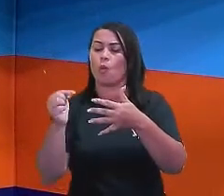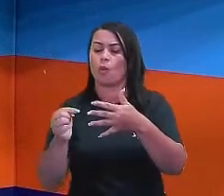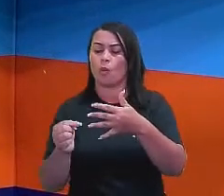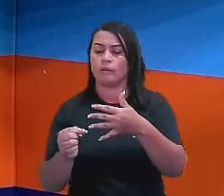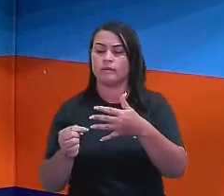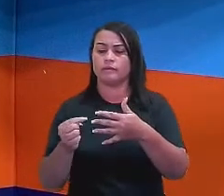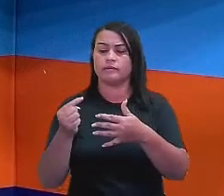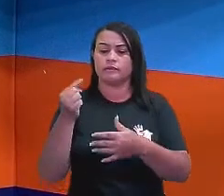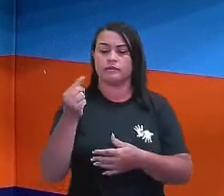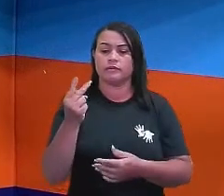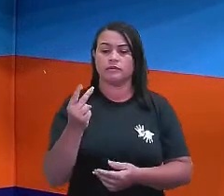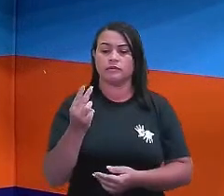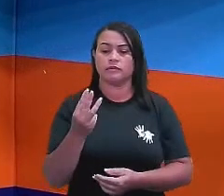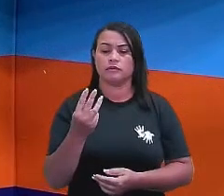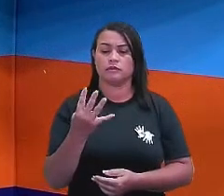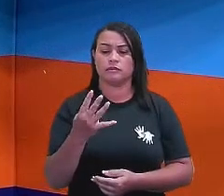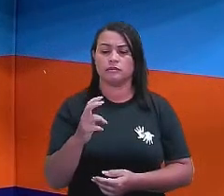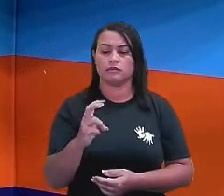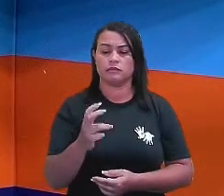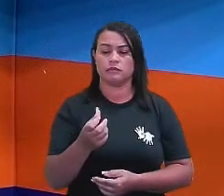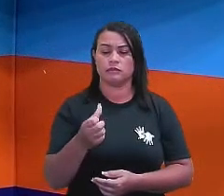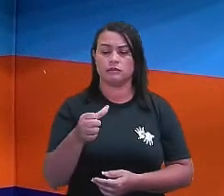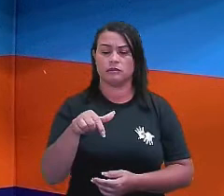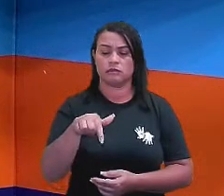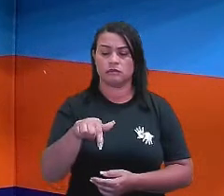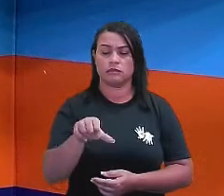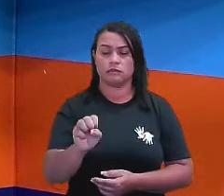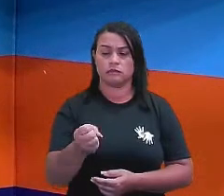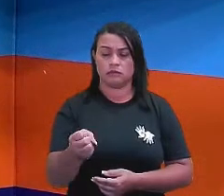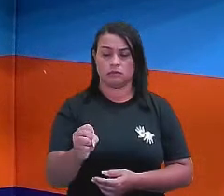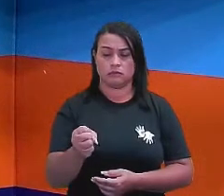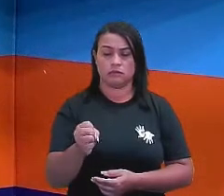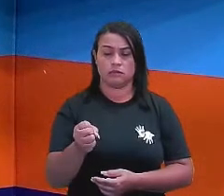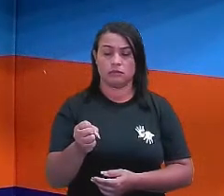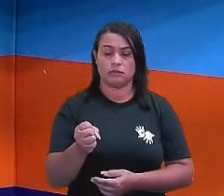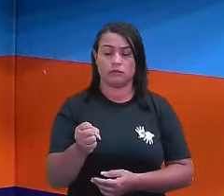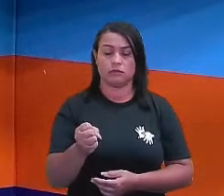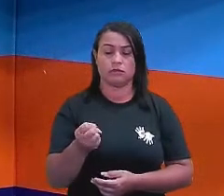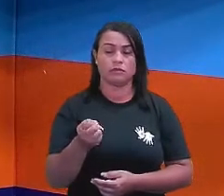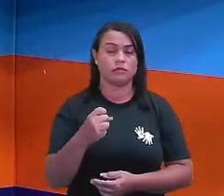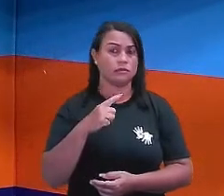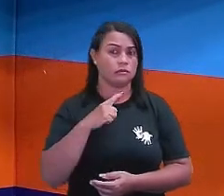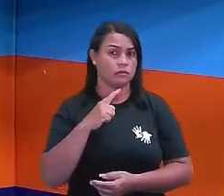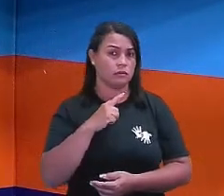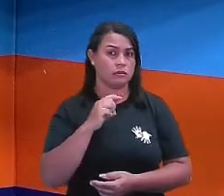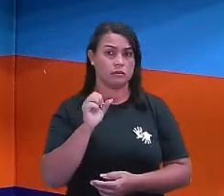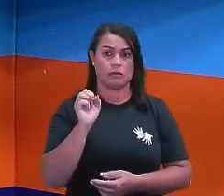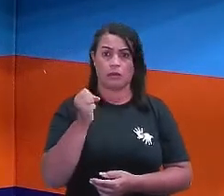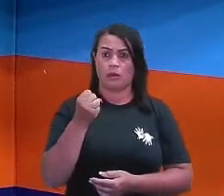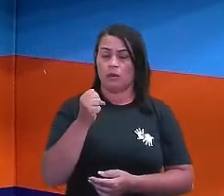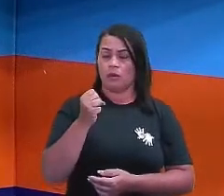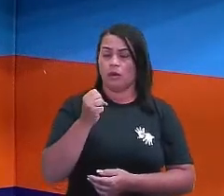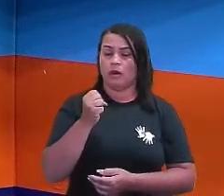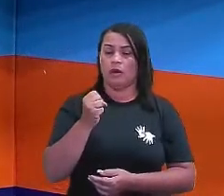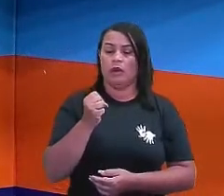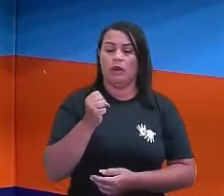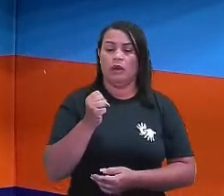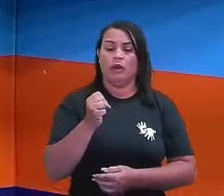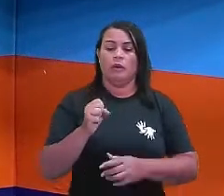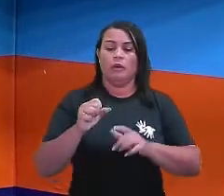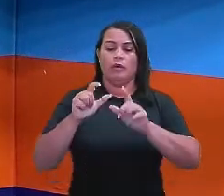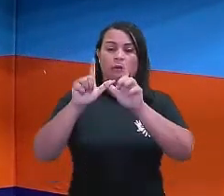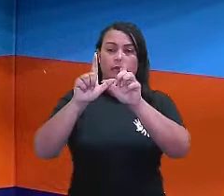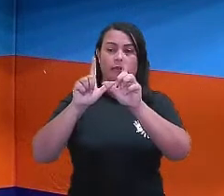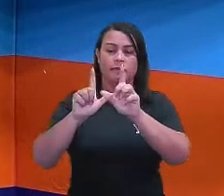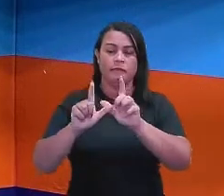1, 2, 3, 4, 5, 6, 7, 8. Se eu tenho 8 quadradinhos, em que